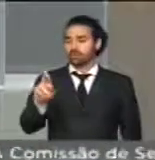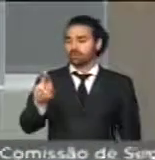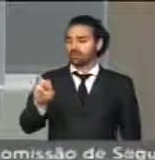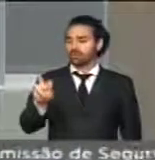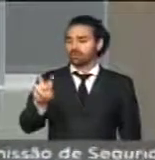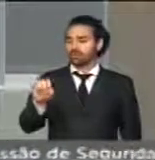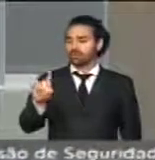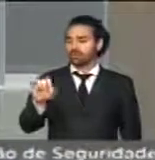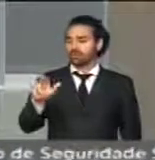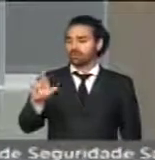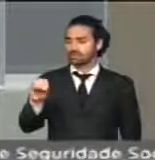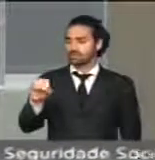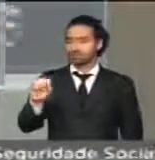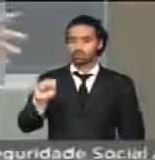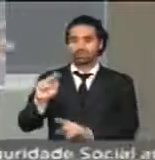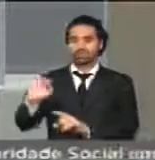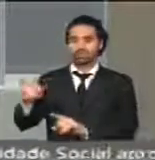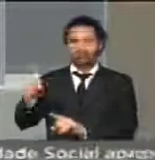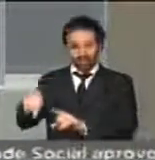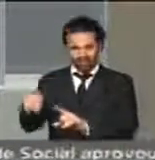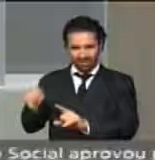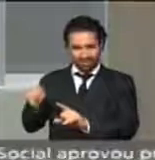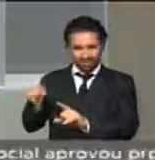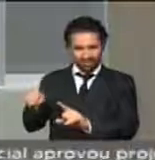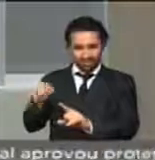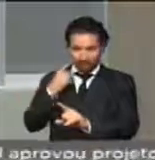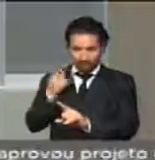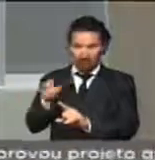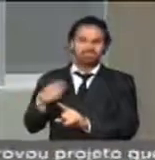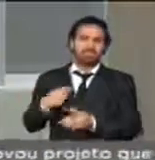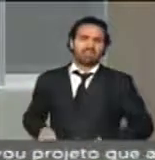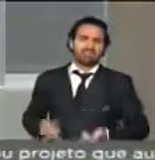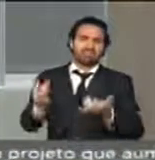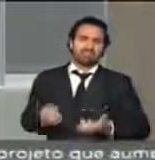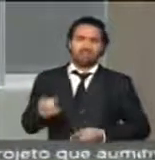gasto. No meu entendimento, entre as